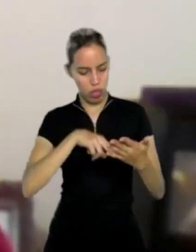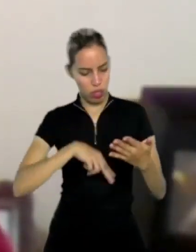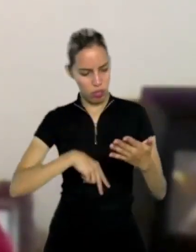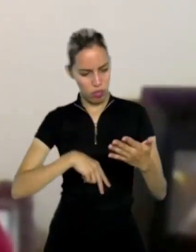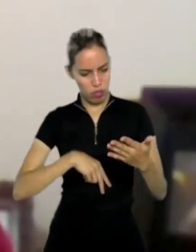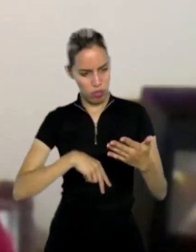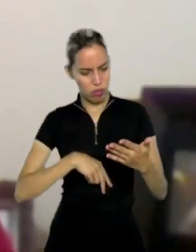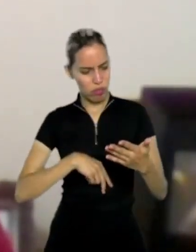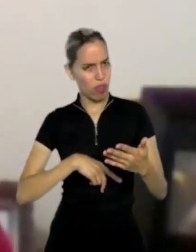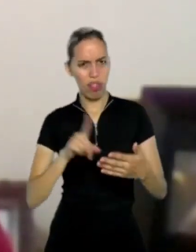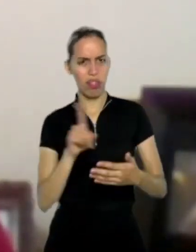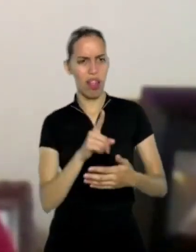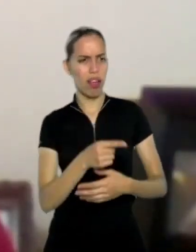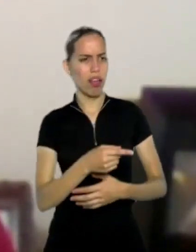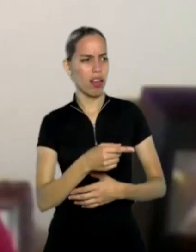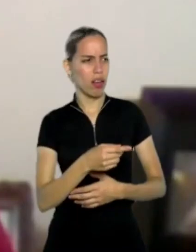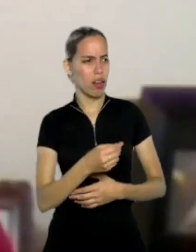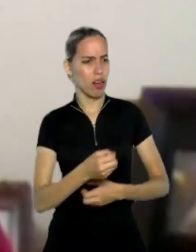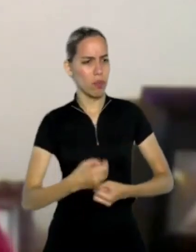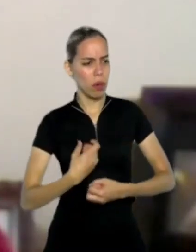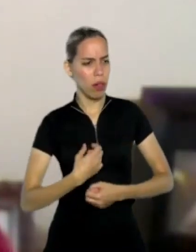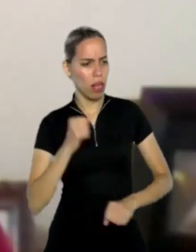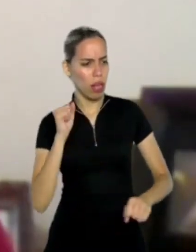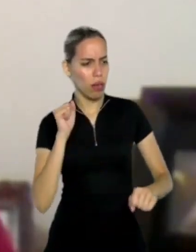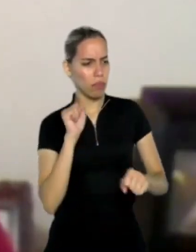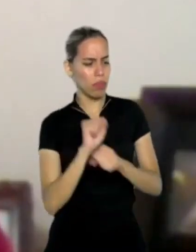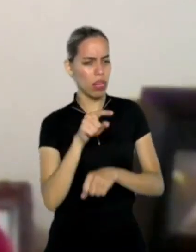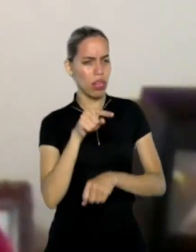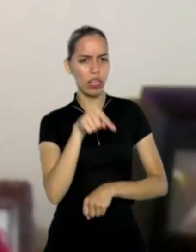pode tirar o resto não precisa.